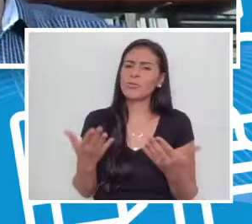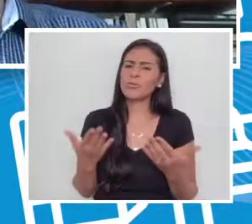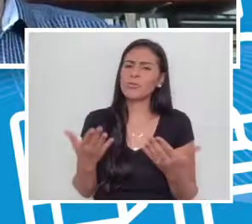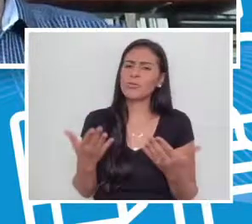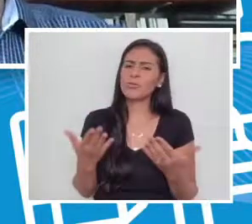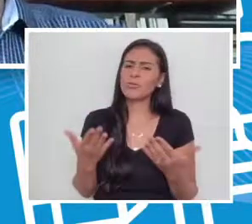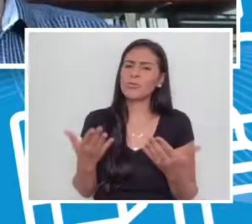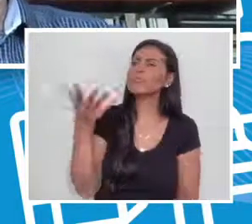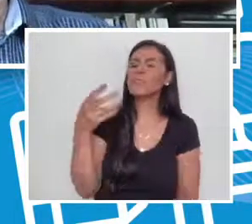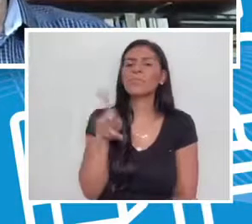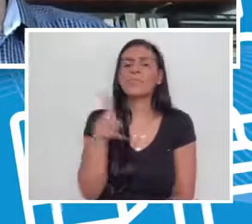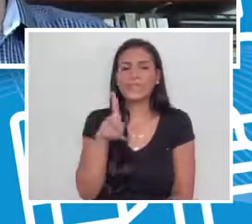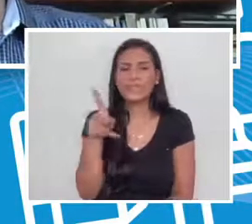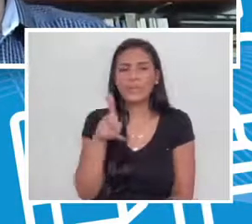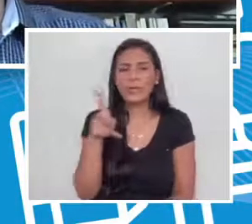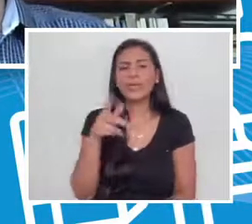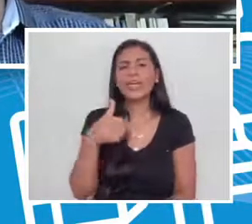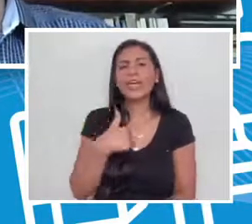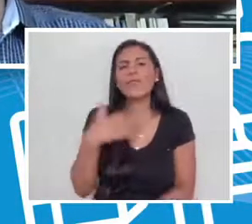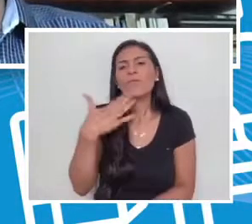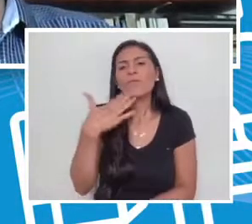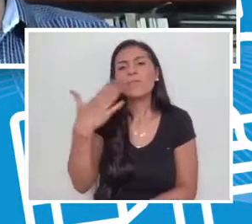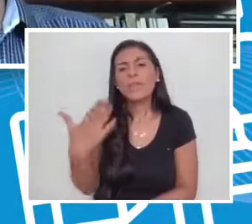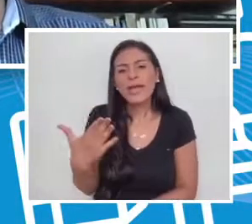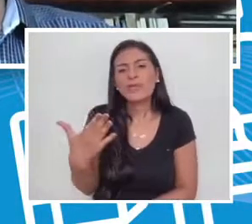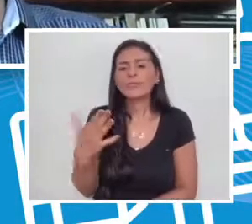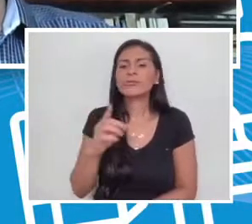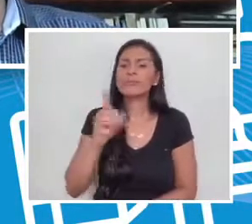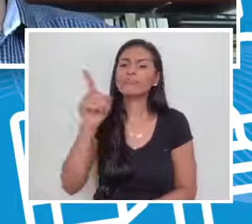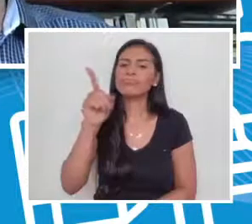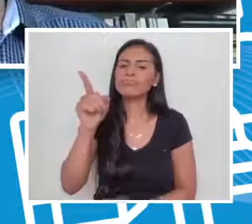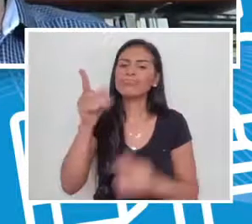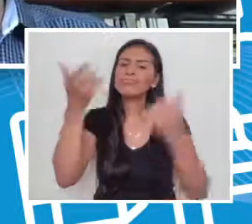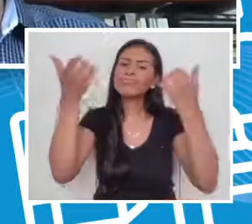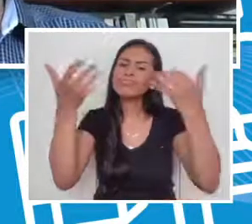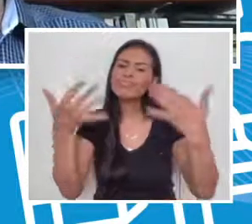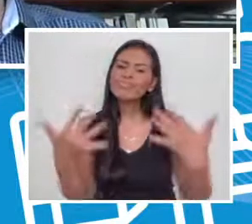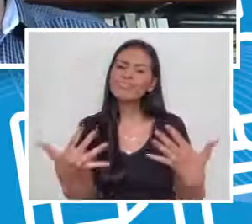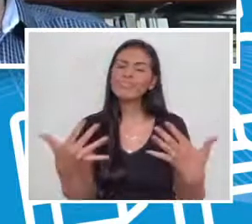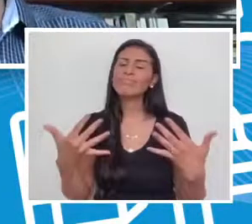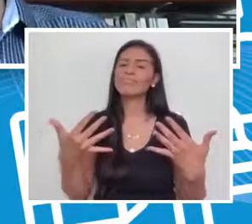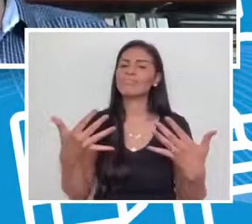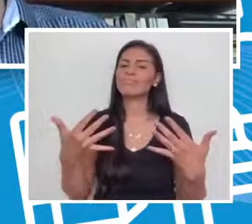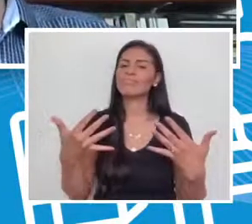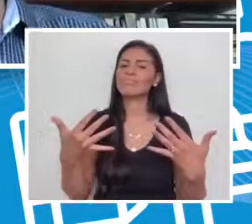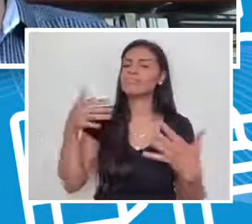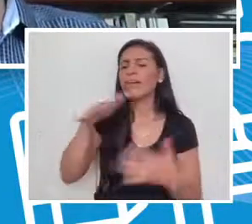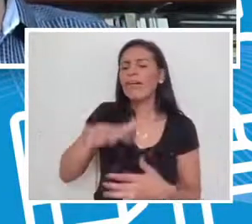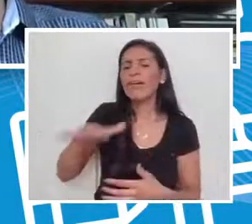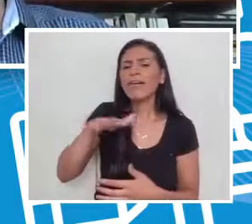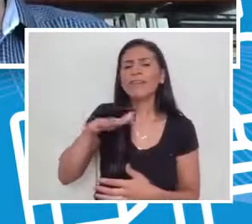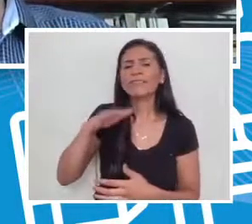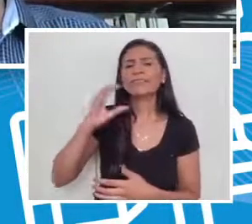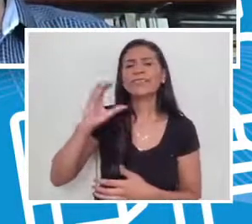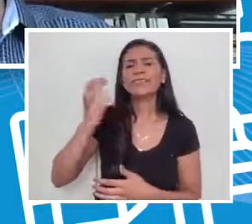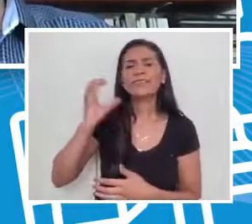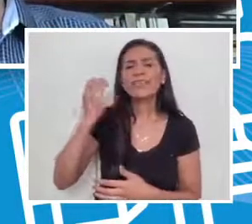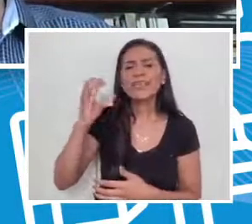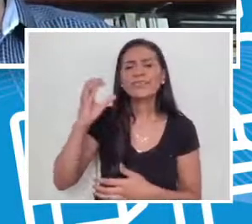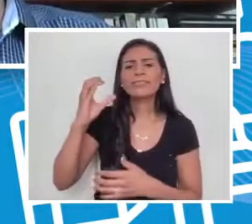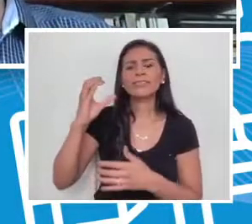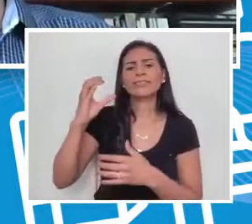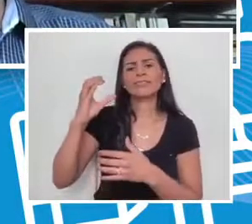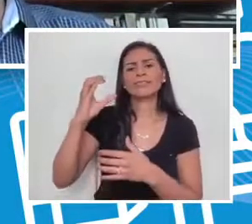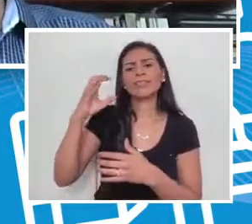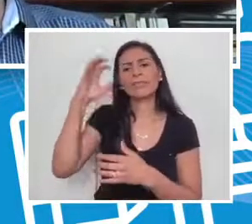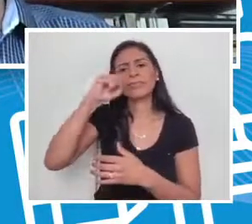que o senhor pudesse compartilhar conosco os aprendizados da ciência, aquele conjunto de coisas